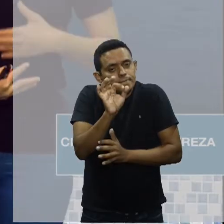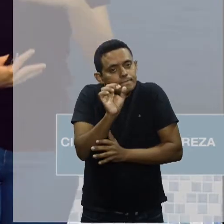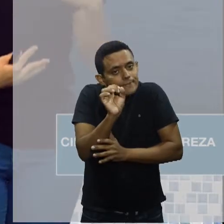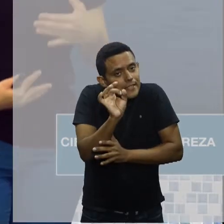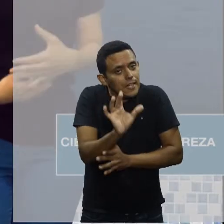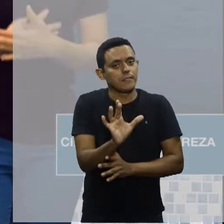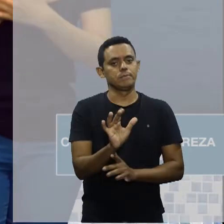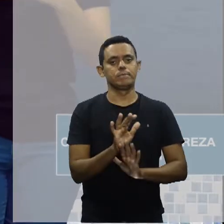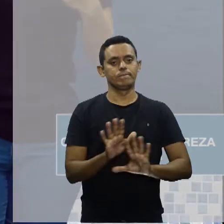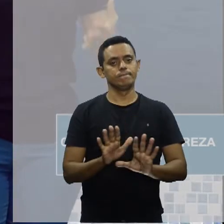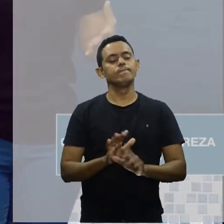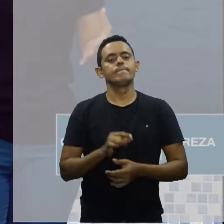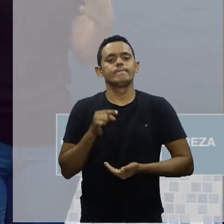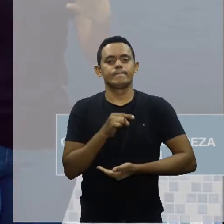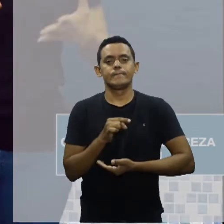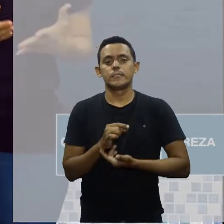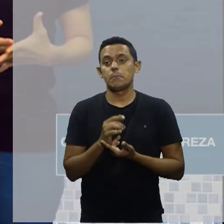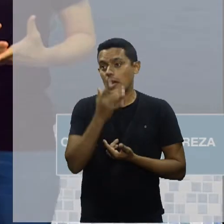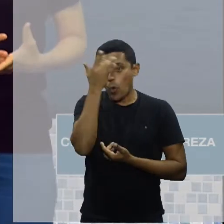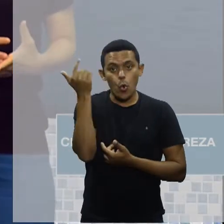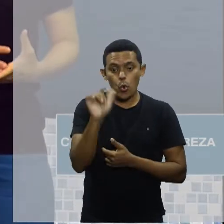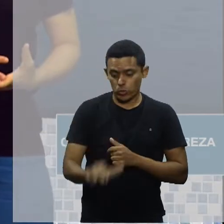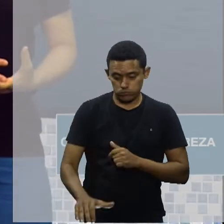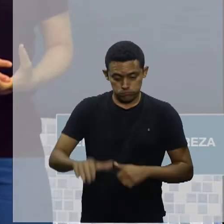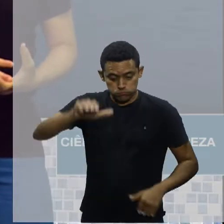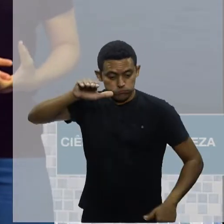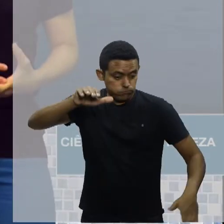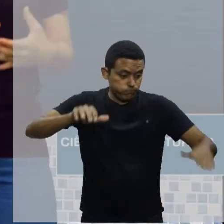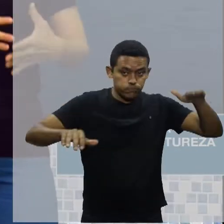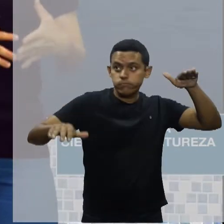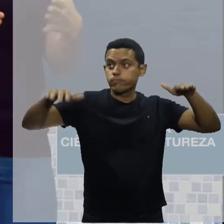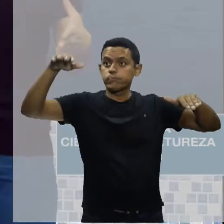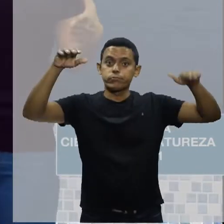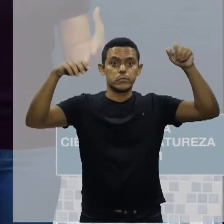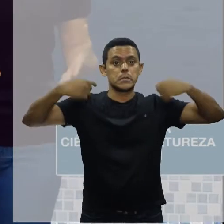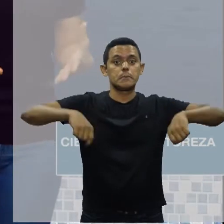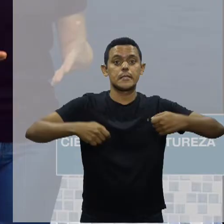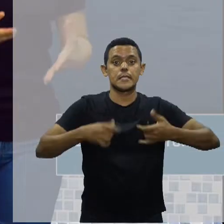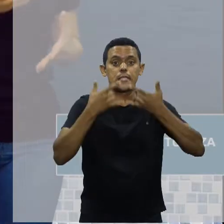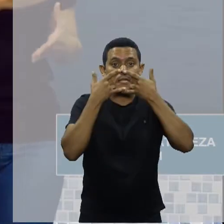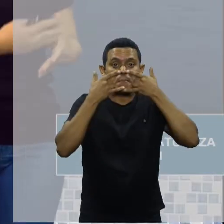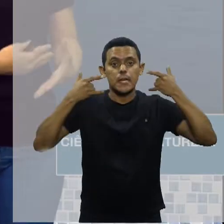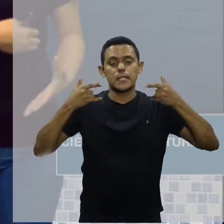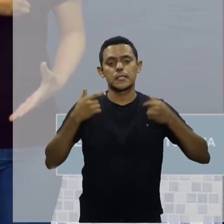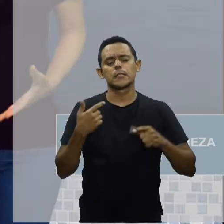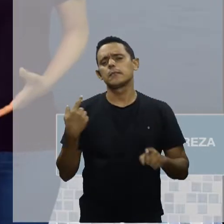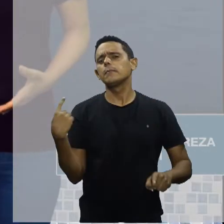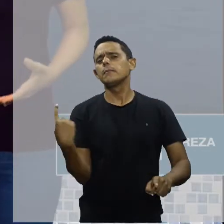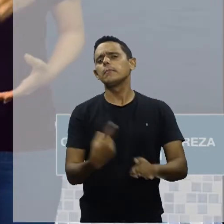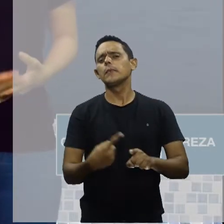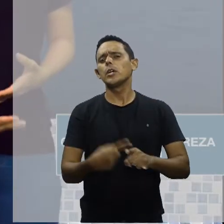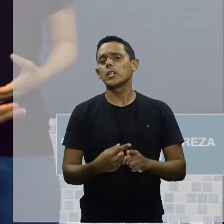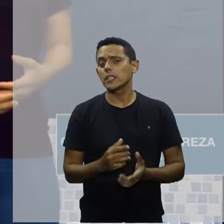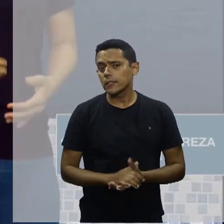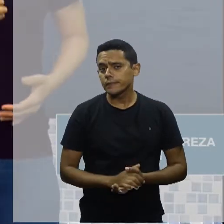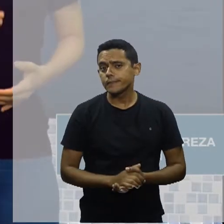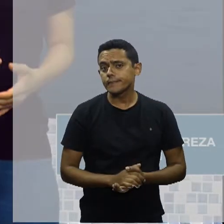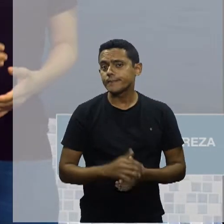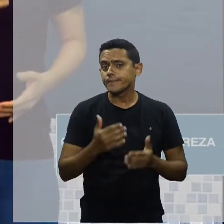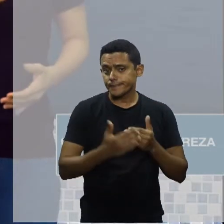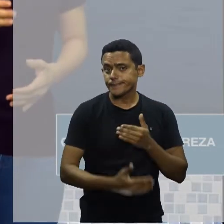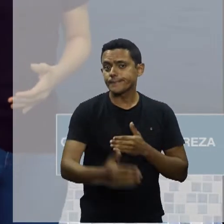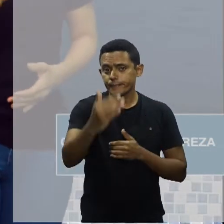do status, da cor, não interessa. Todo mundo tem que usar máscara. Por que que todo mundo tem que usar máscara? É uma coisa que a vai falar muito